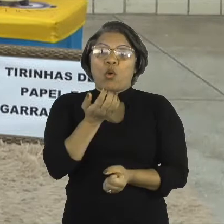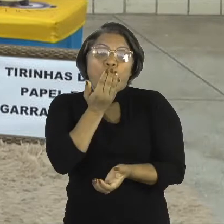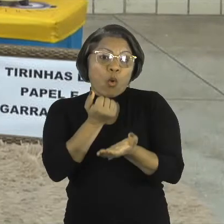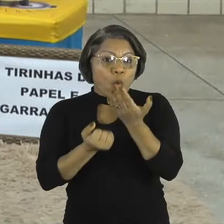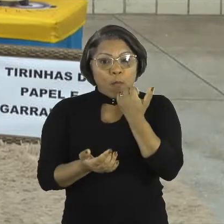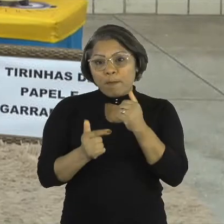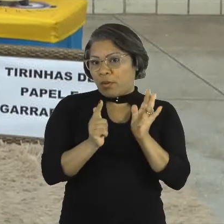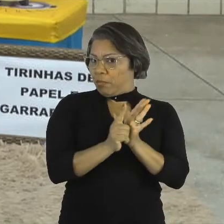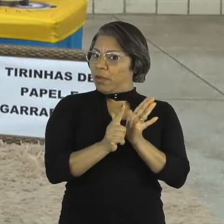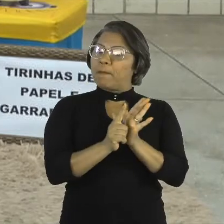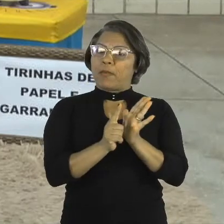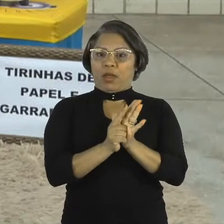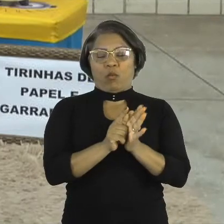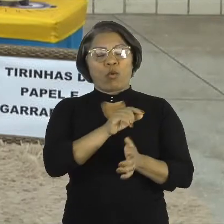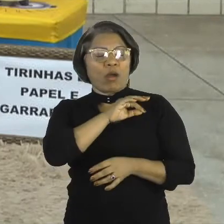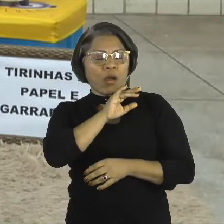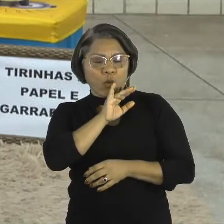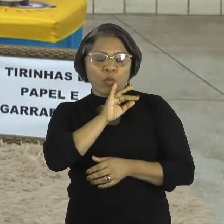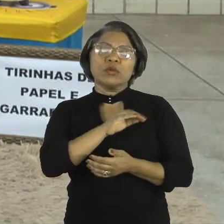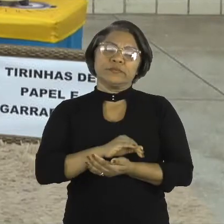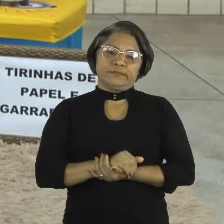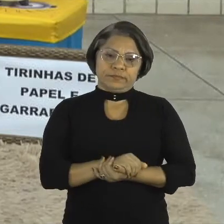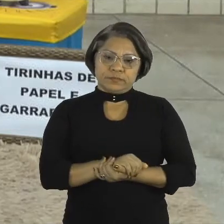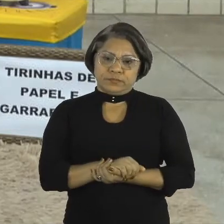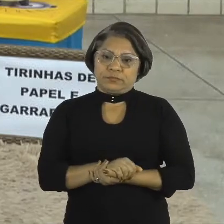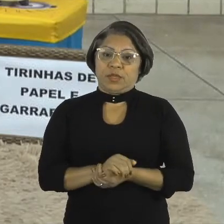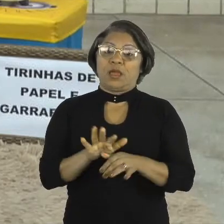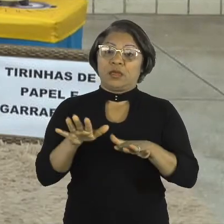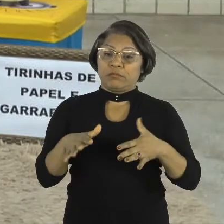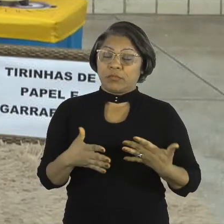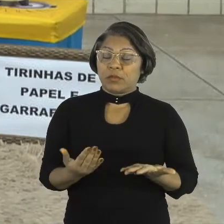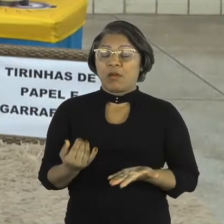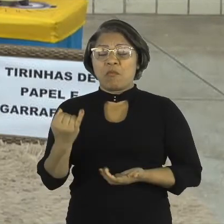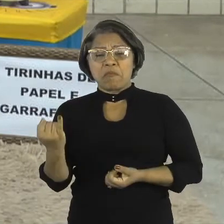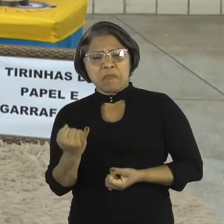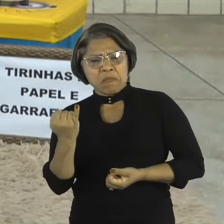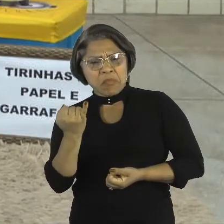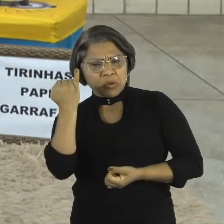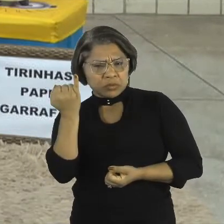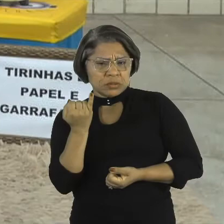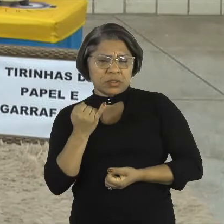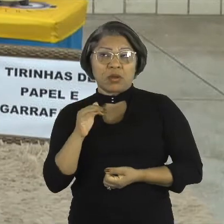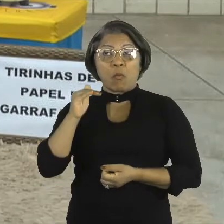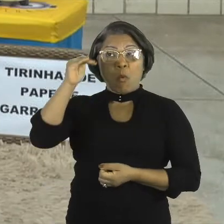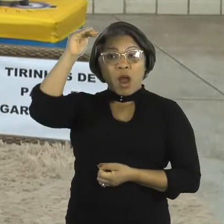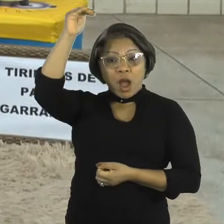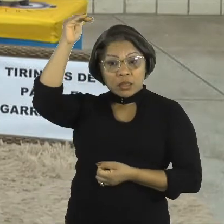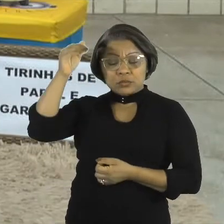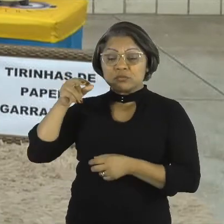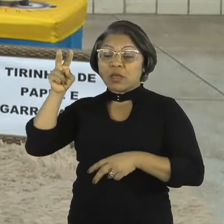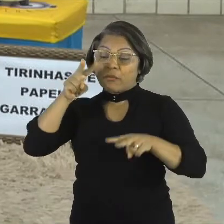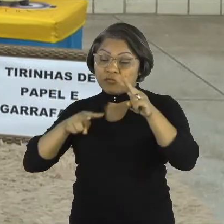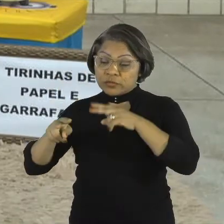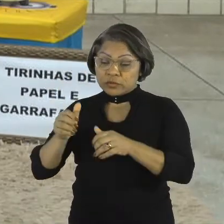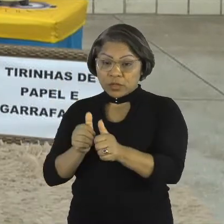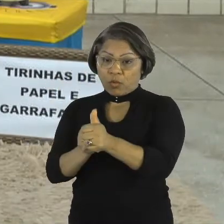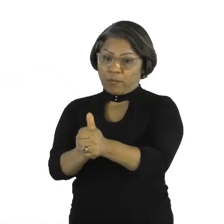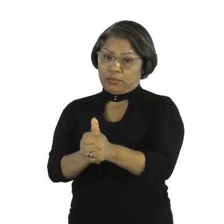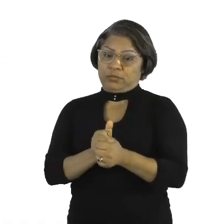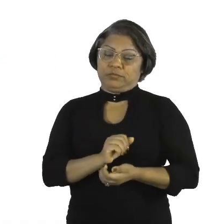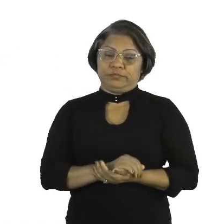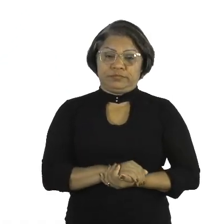papel e não é legal. Então, é muito importante que um adulto esteja supervisionando e acompanhando.